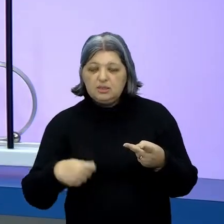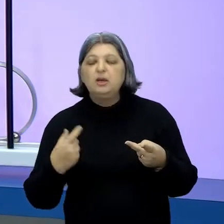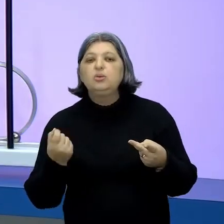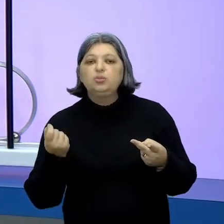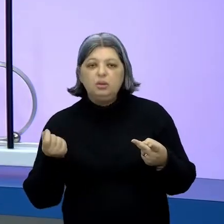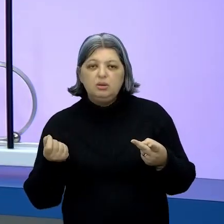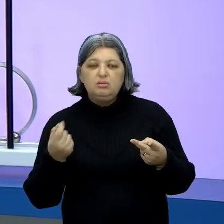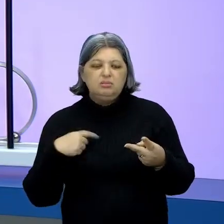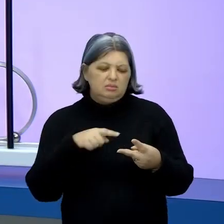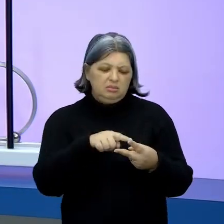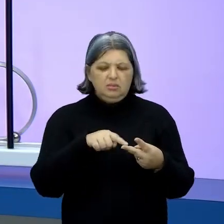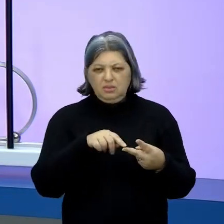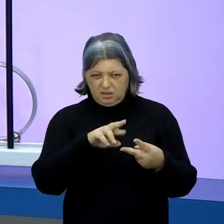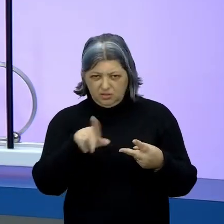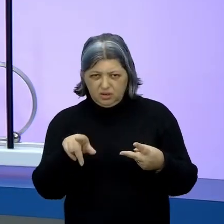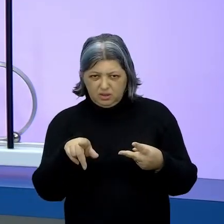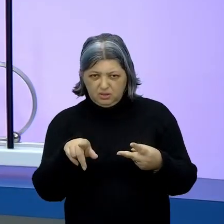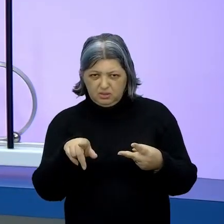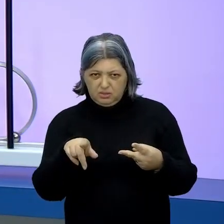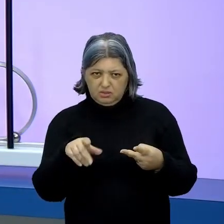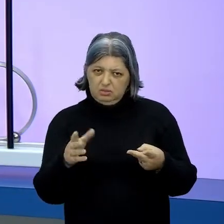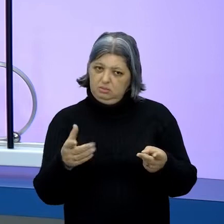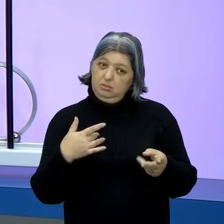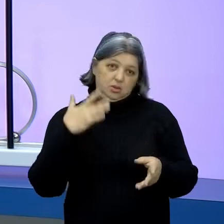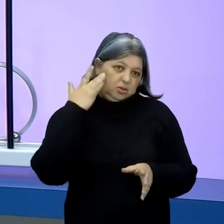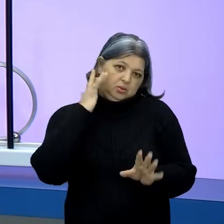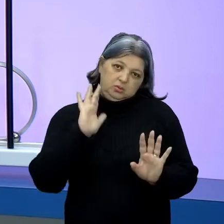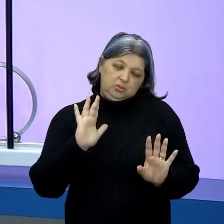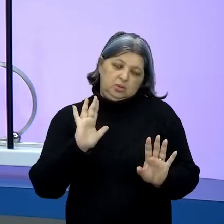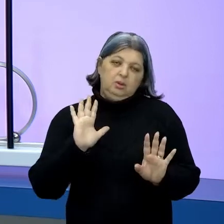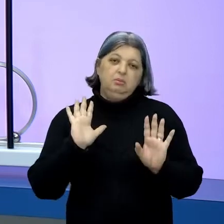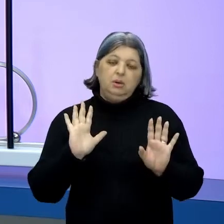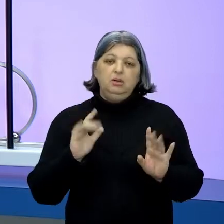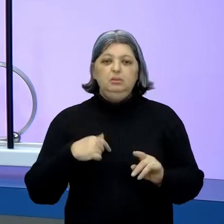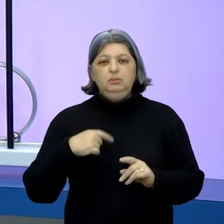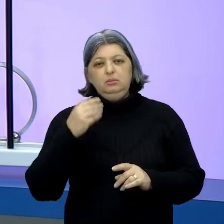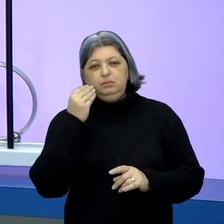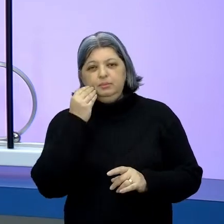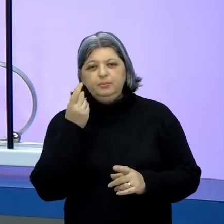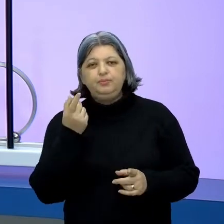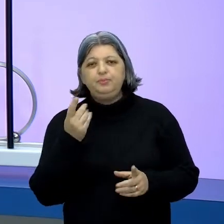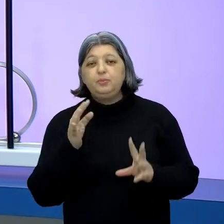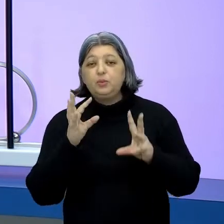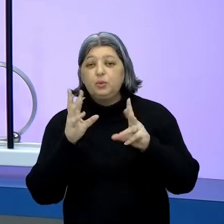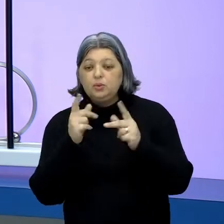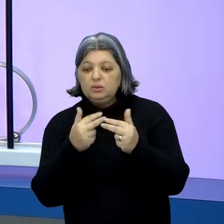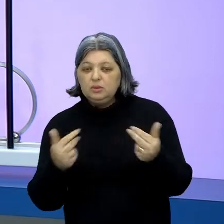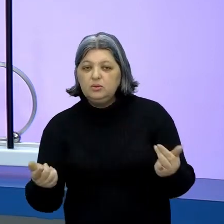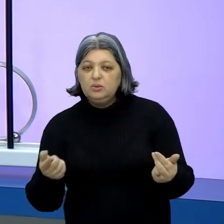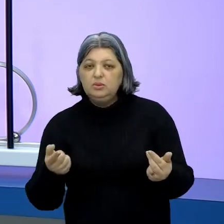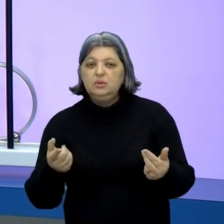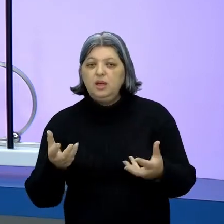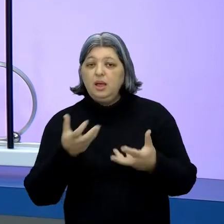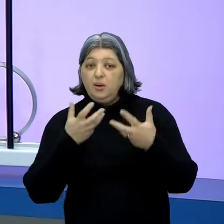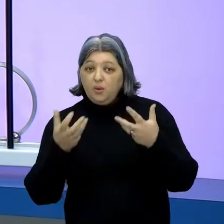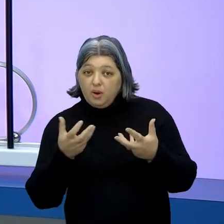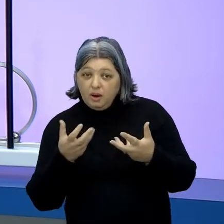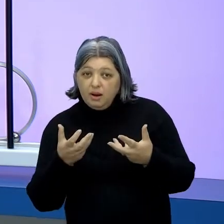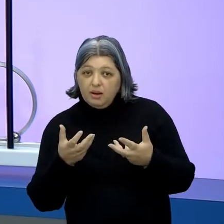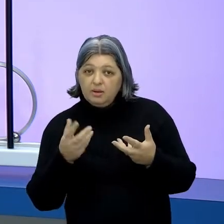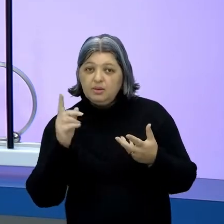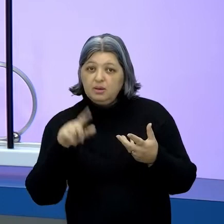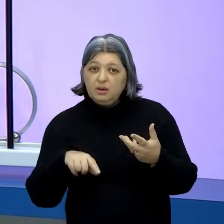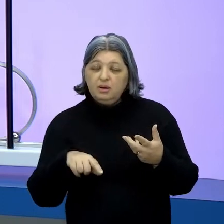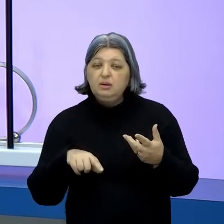desejo e o que eu necessito? Olha, eu não sei se eu estou certo, Proilana, mas vamos lá. Desejo é tudo aquilo que eu quero e necessito é